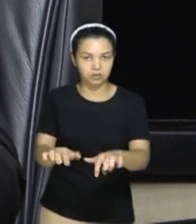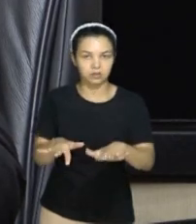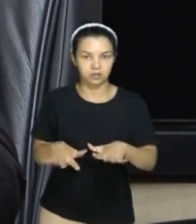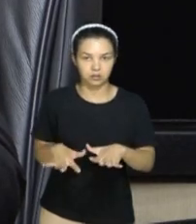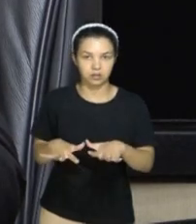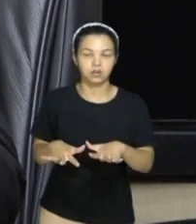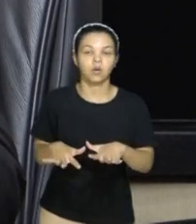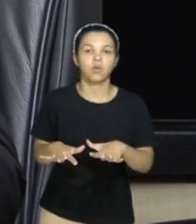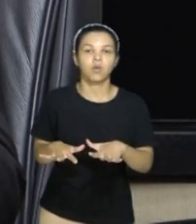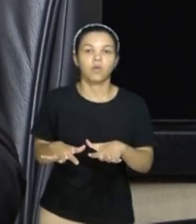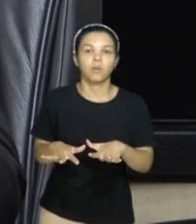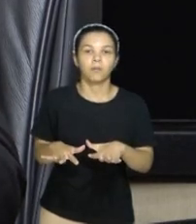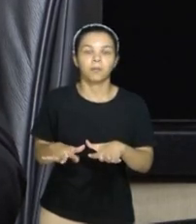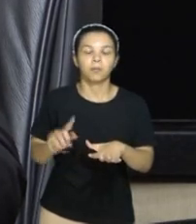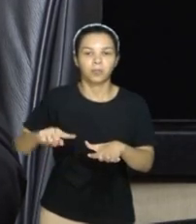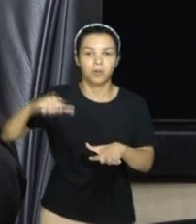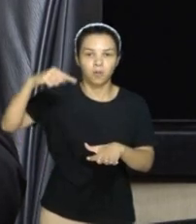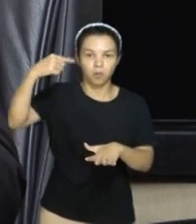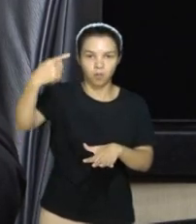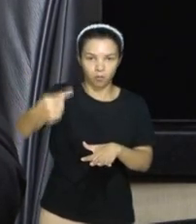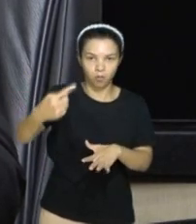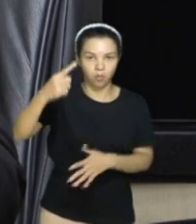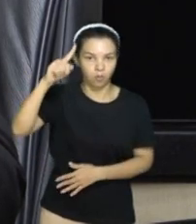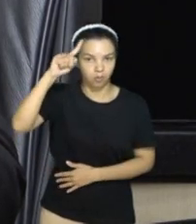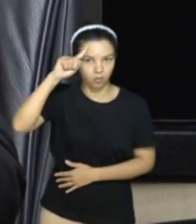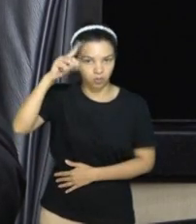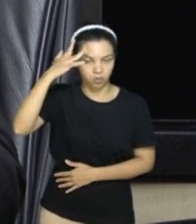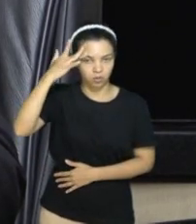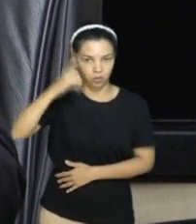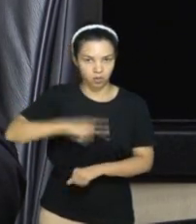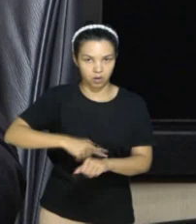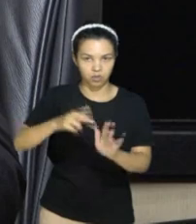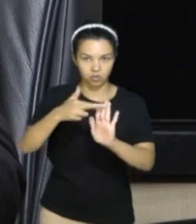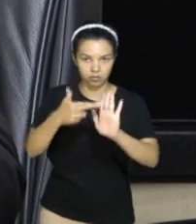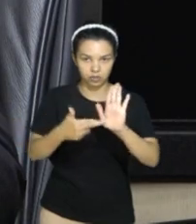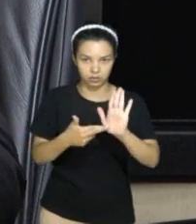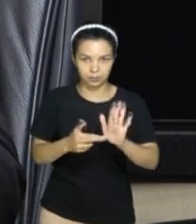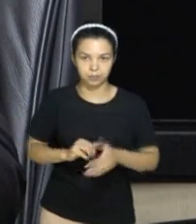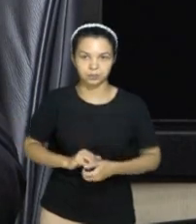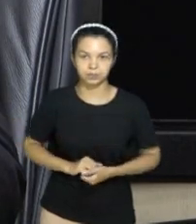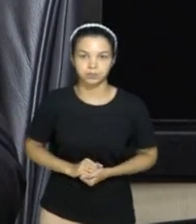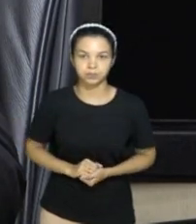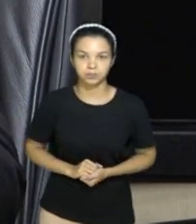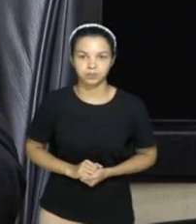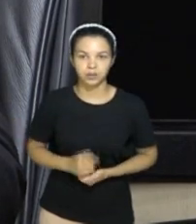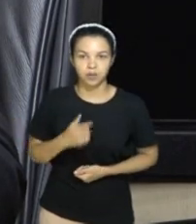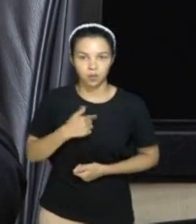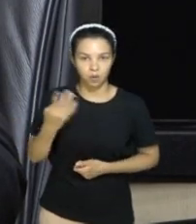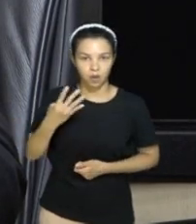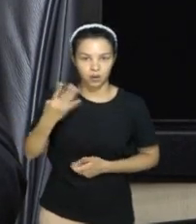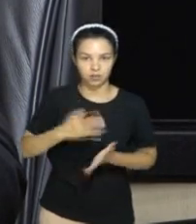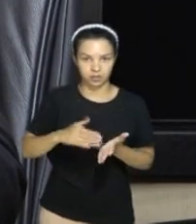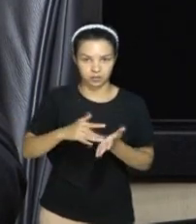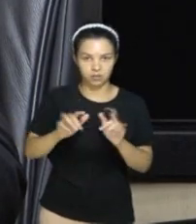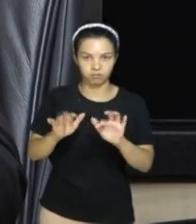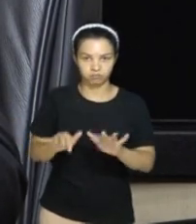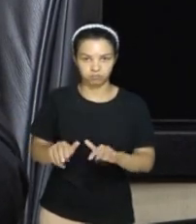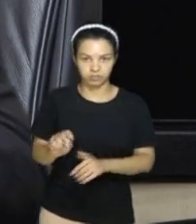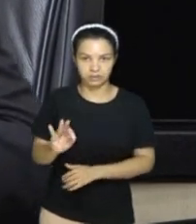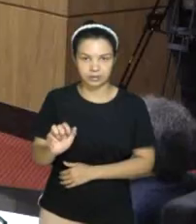convocou outra ordinária para o dia seguinte no horário regimental para constar eu o quarto secretário lavrey